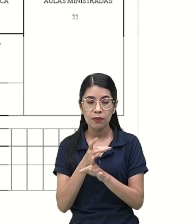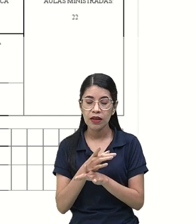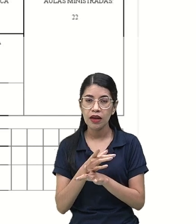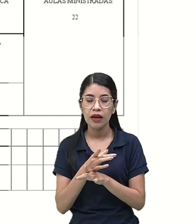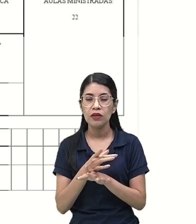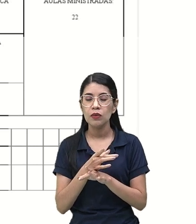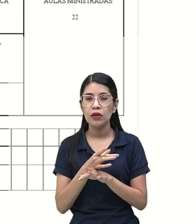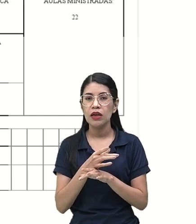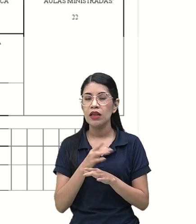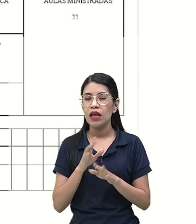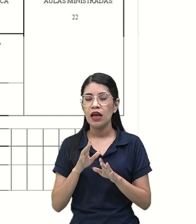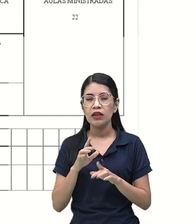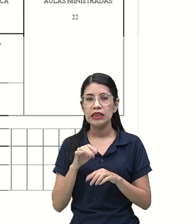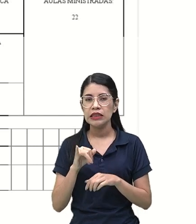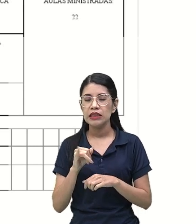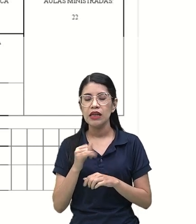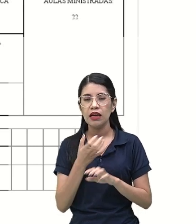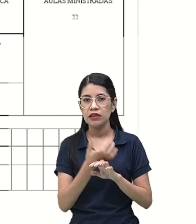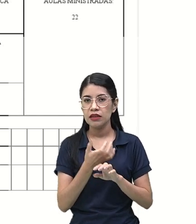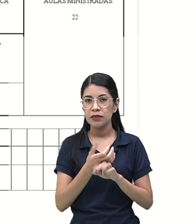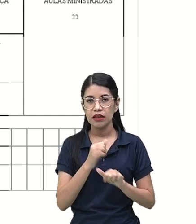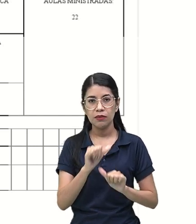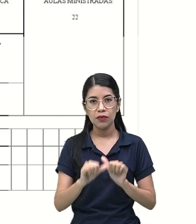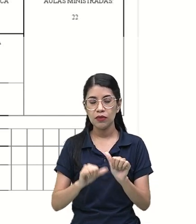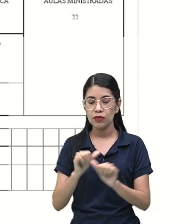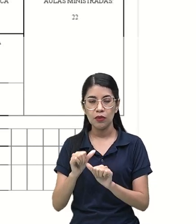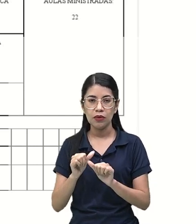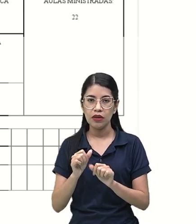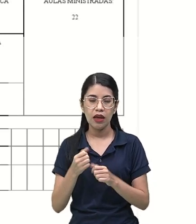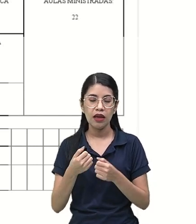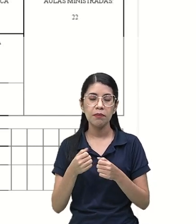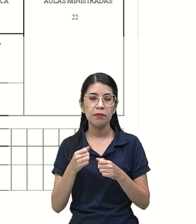do número de componente ofertado no mês. Aqui ele